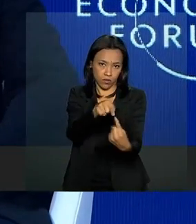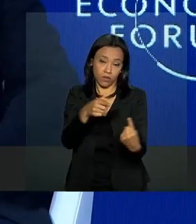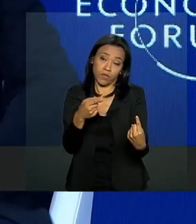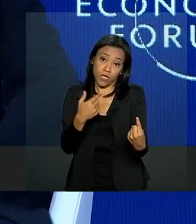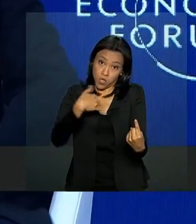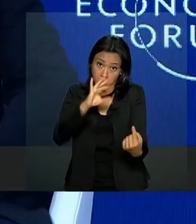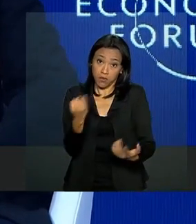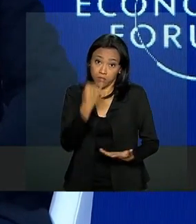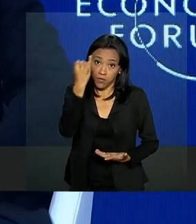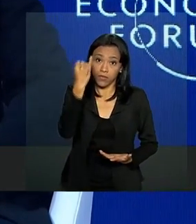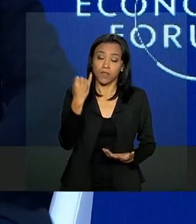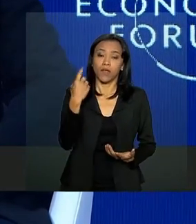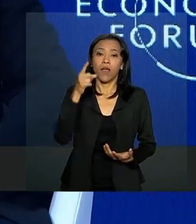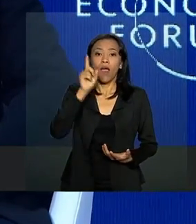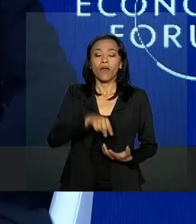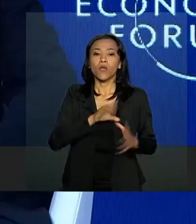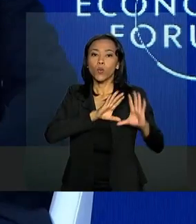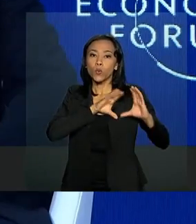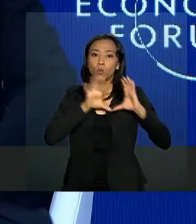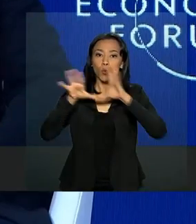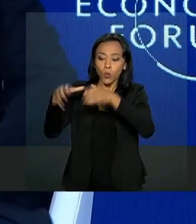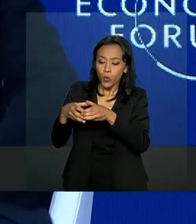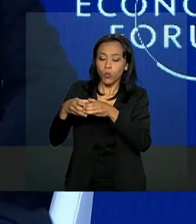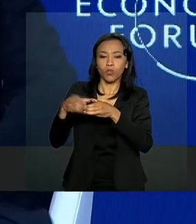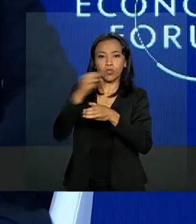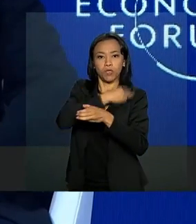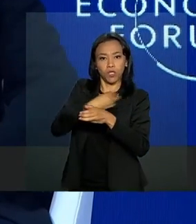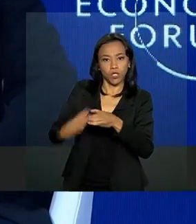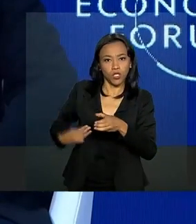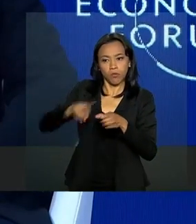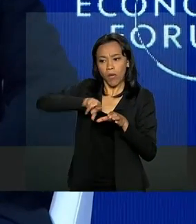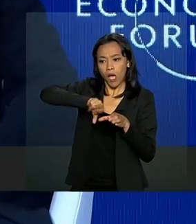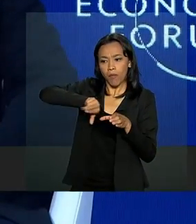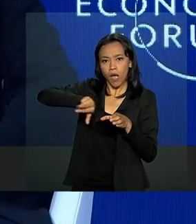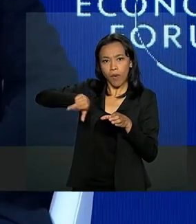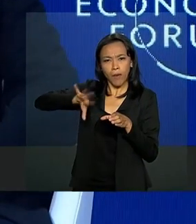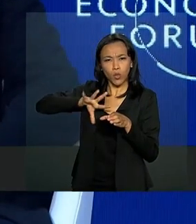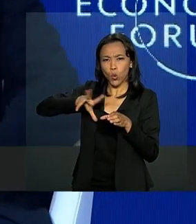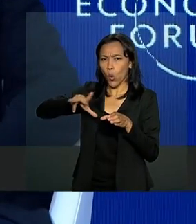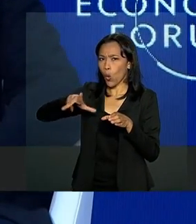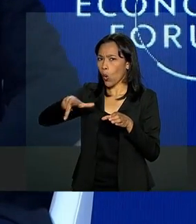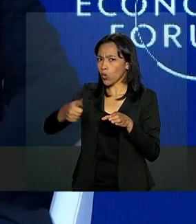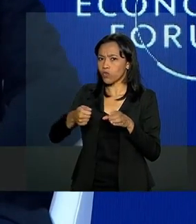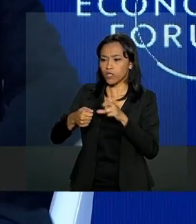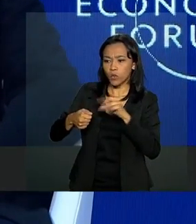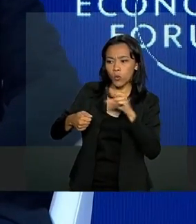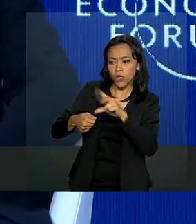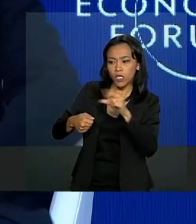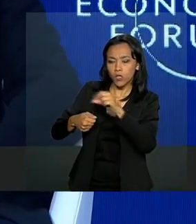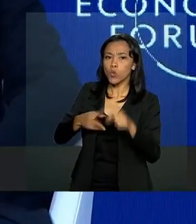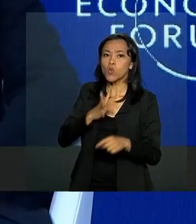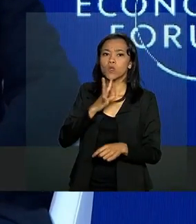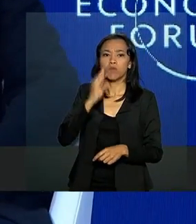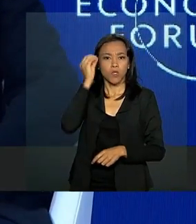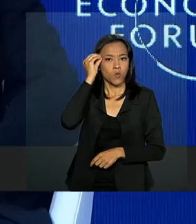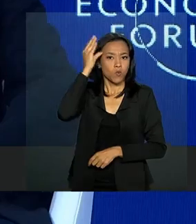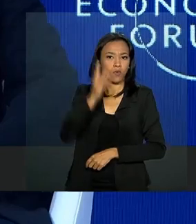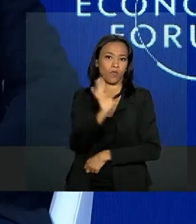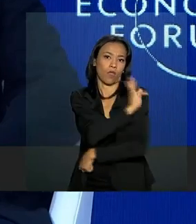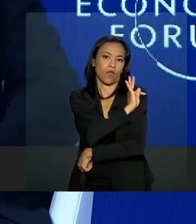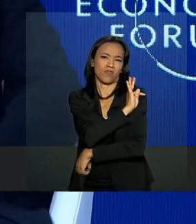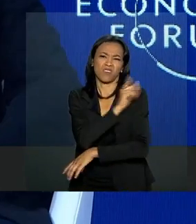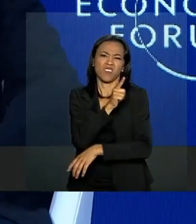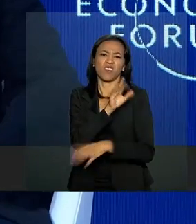quanto isso, a equipe de ministros que nós colocamos, todos eles indicados de forma técnica, sem a